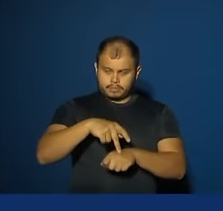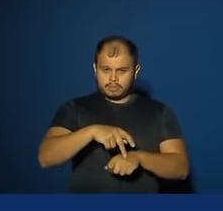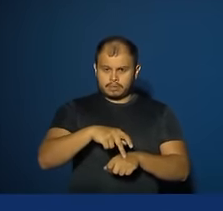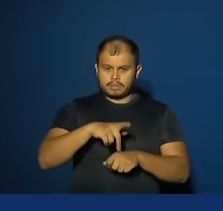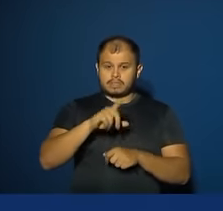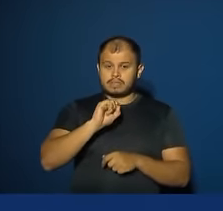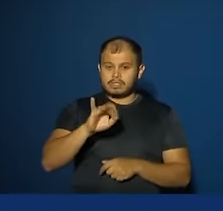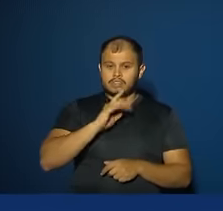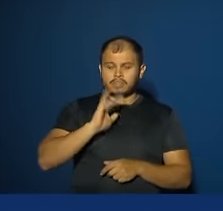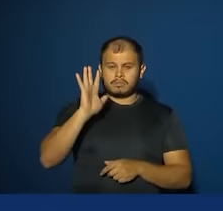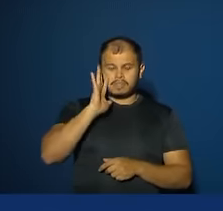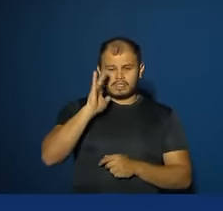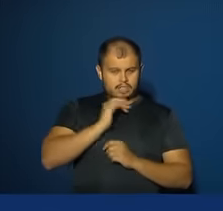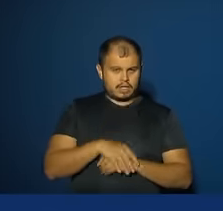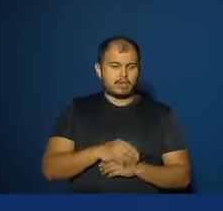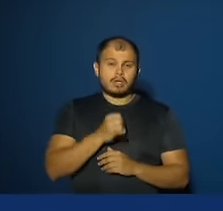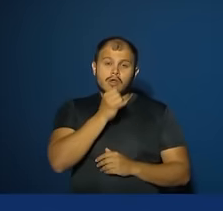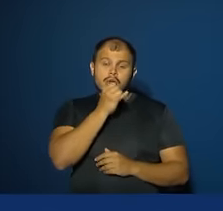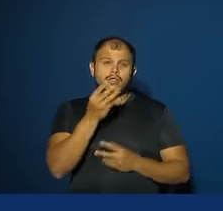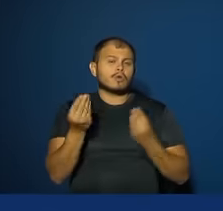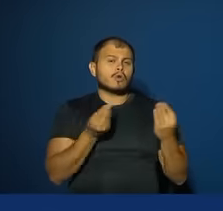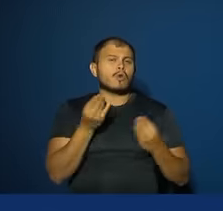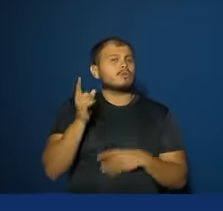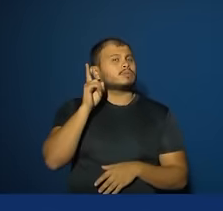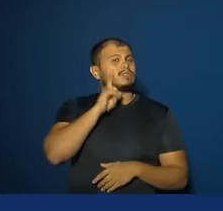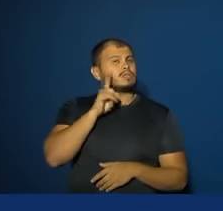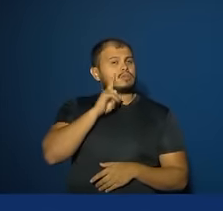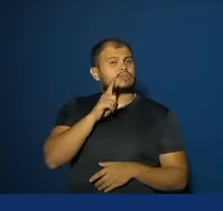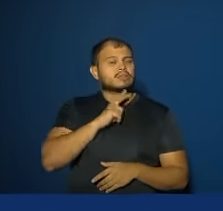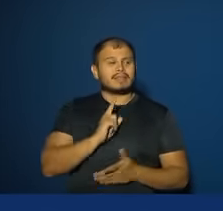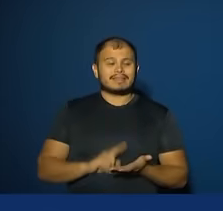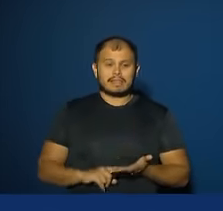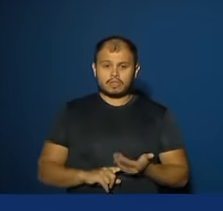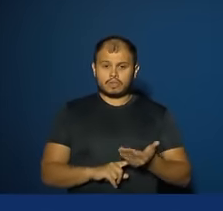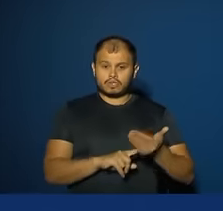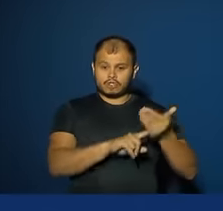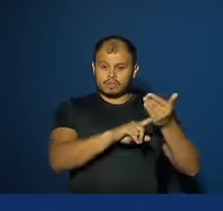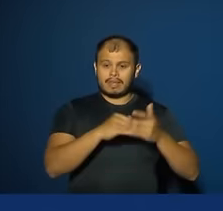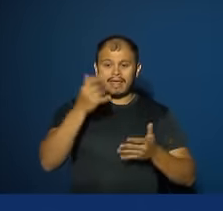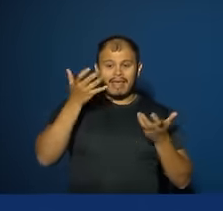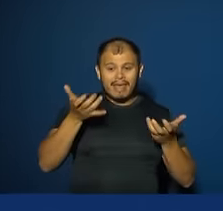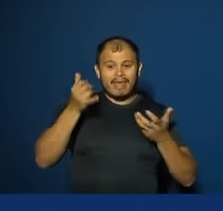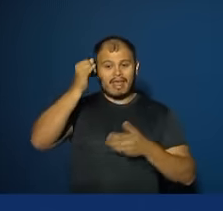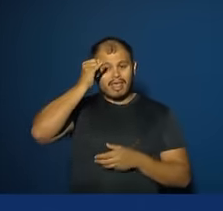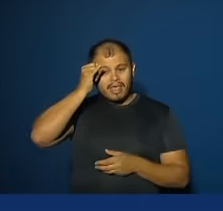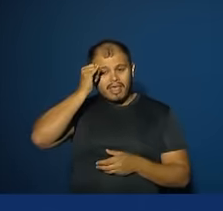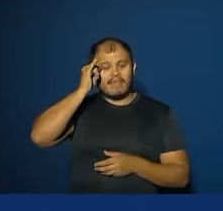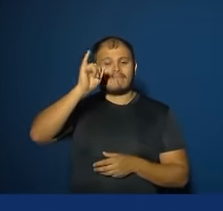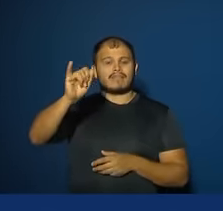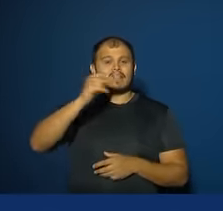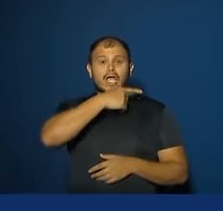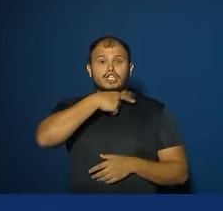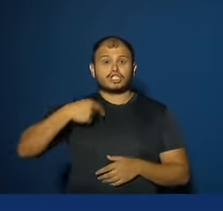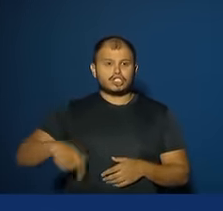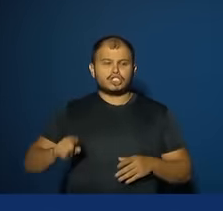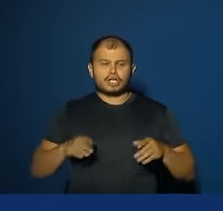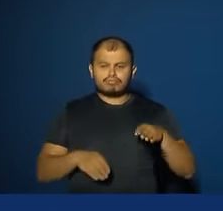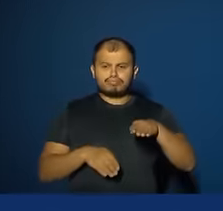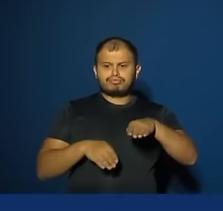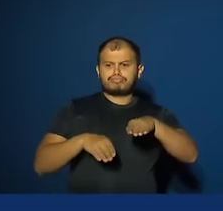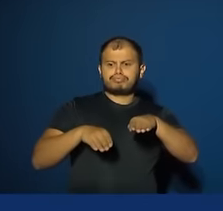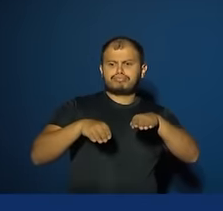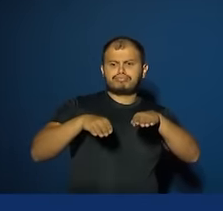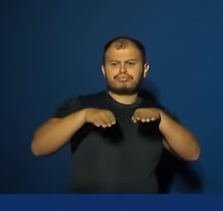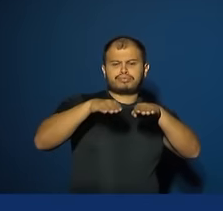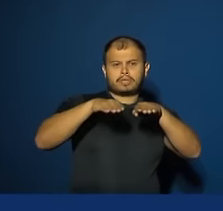pensar como que os Estados Unidos tecnologicamente estão empenhados em evitar que a China os alcance o que parece ser um